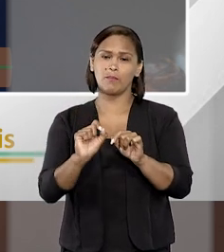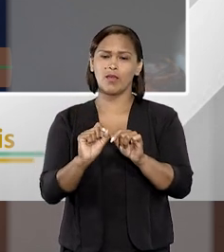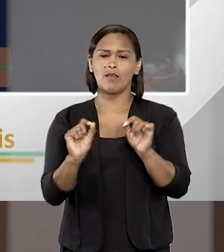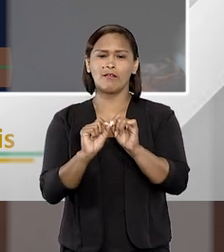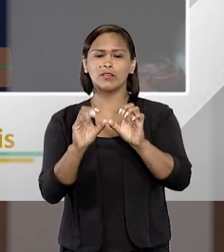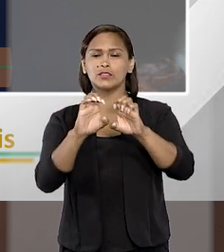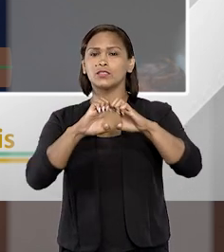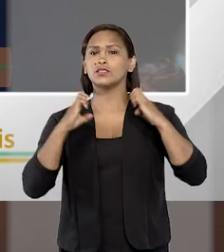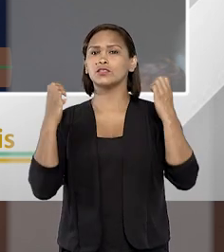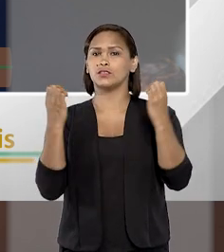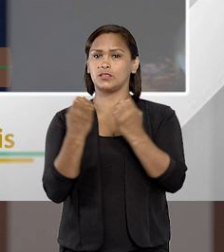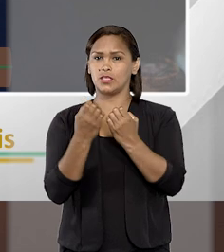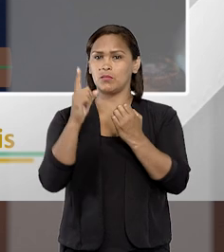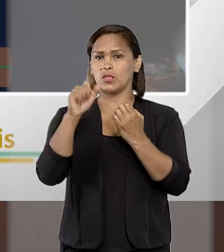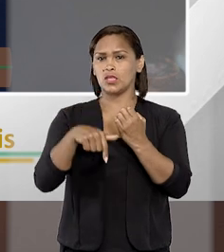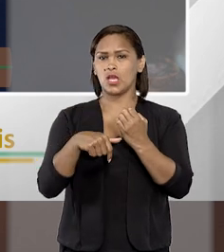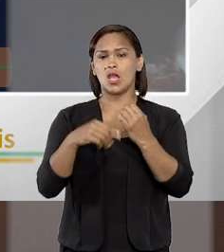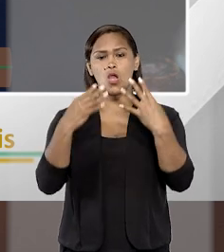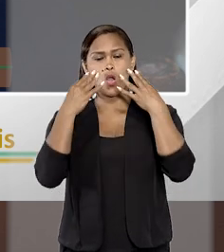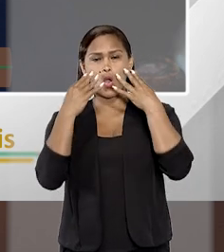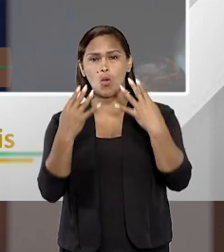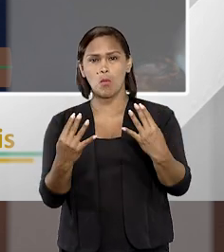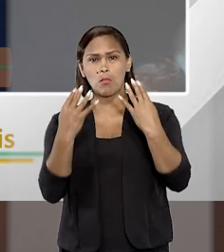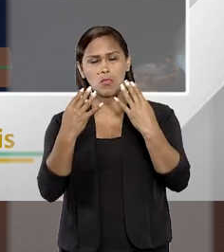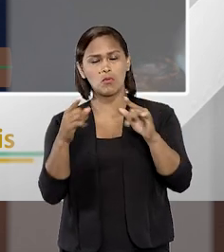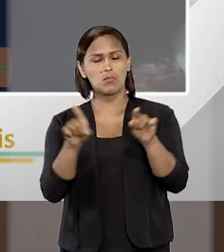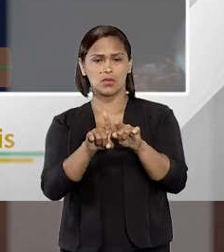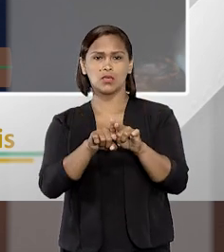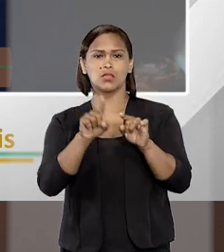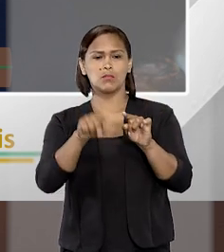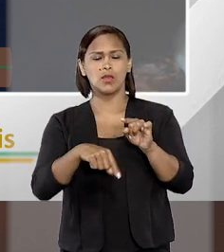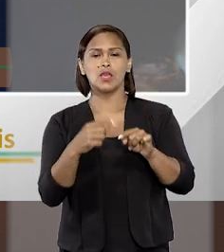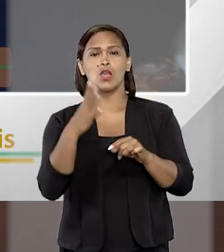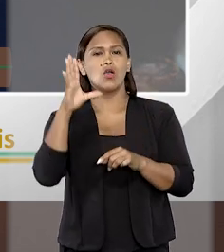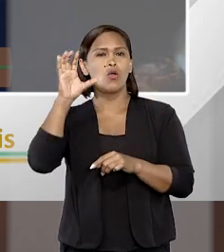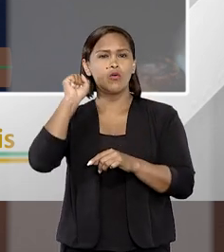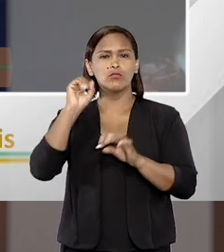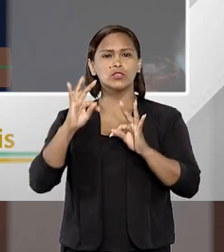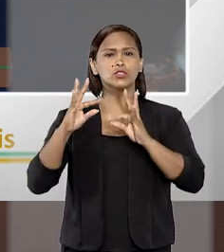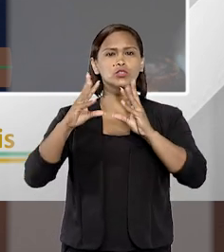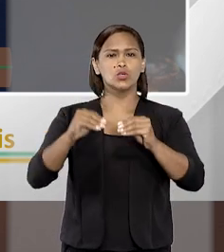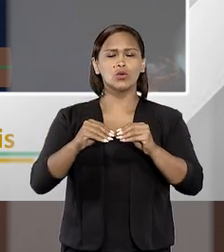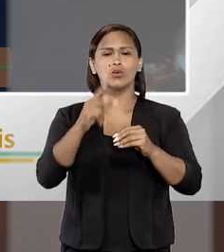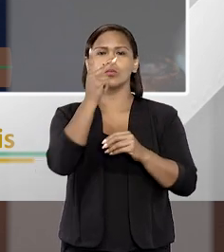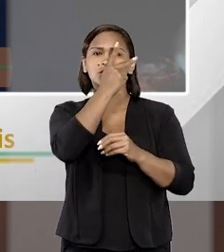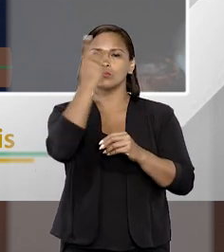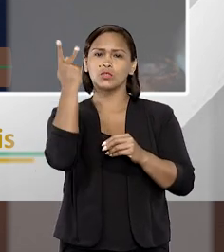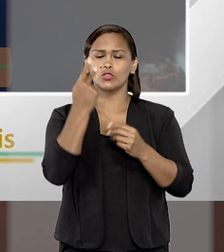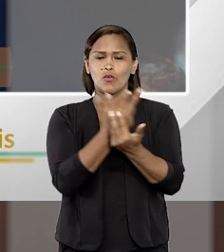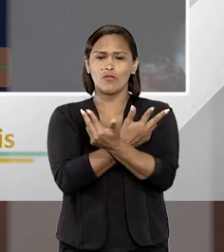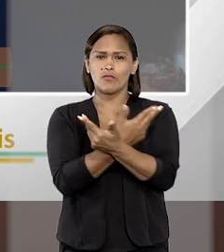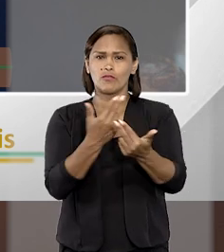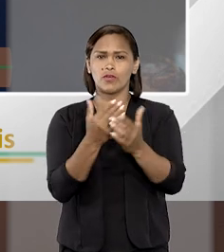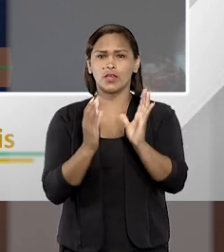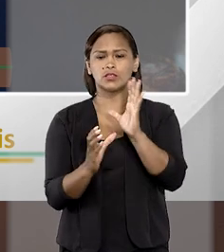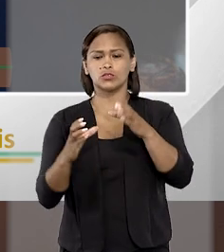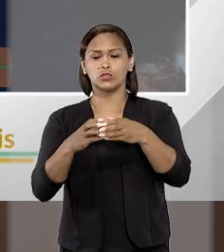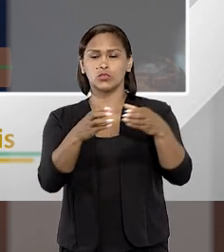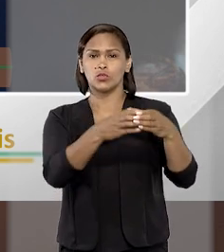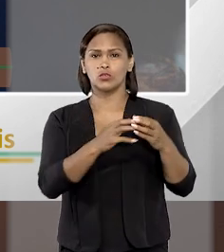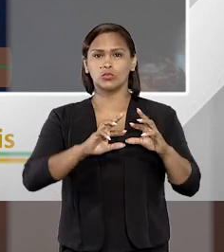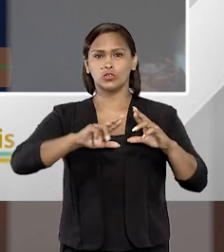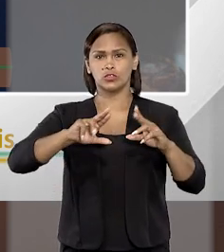seminário com urgência pública em que queremos pessoas de diversas origens